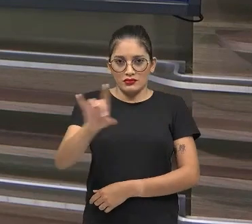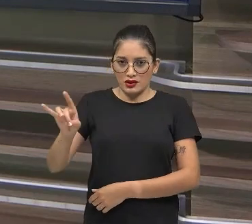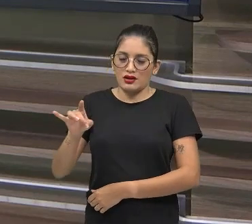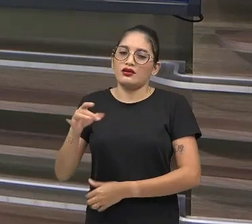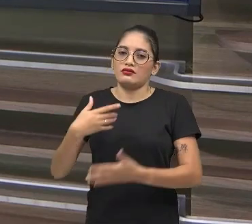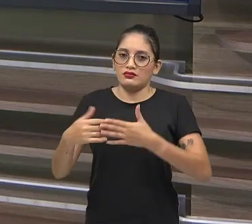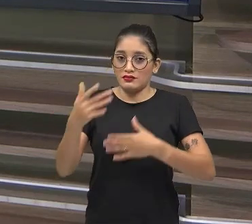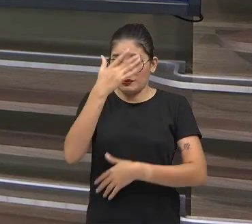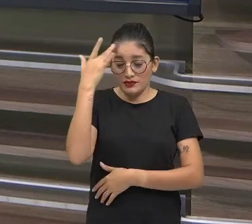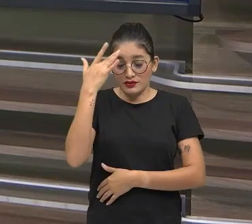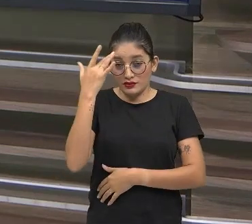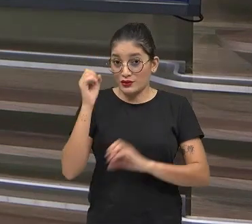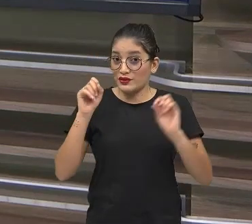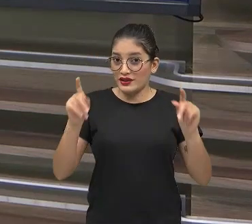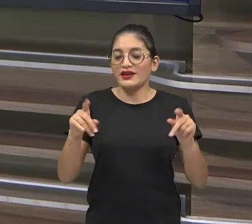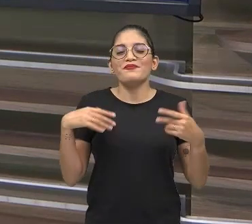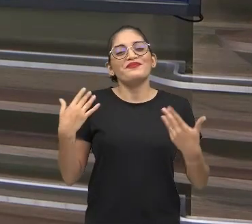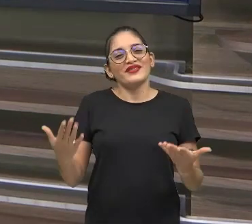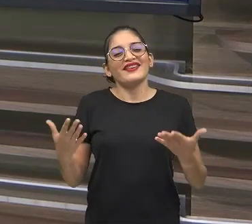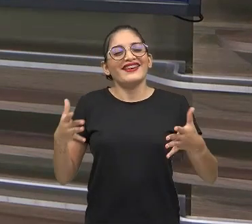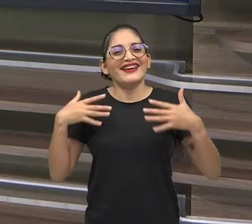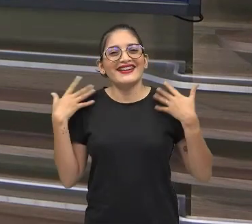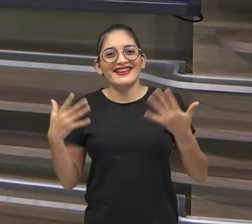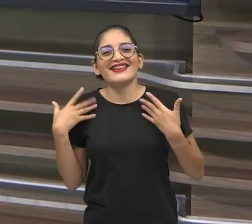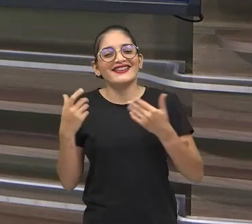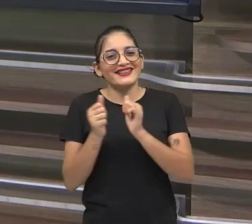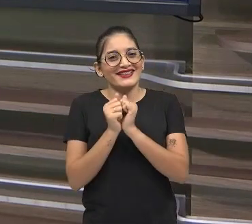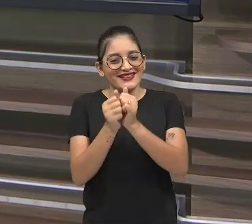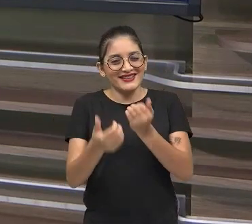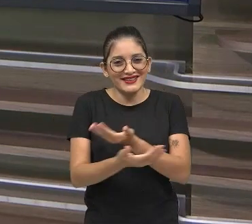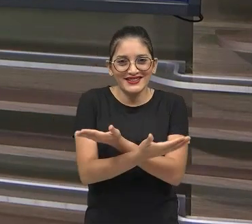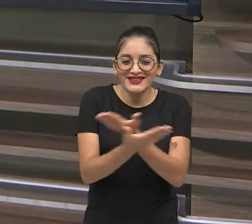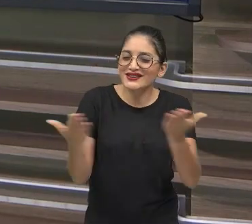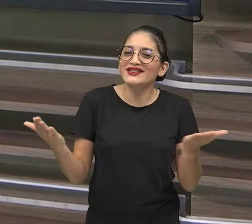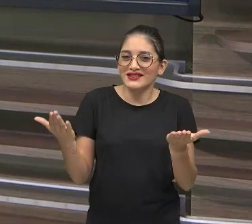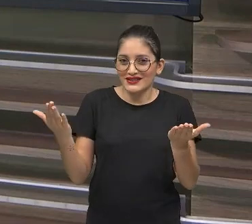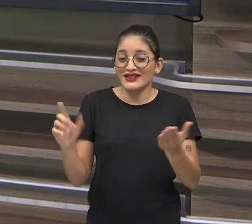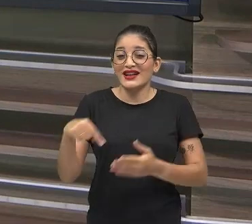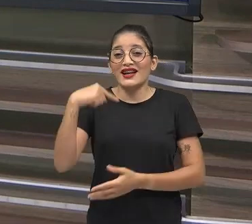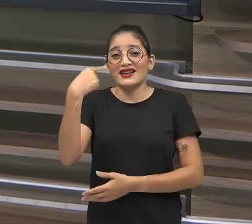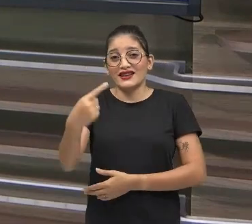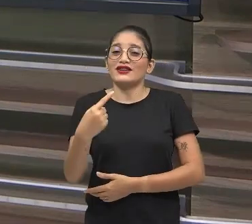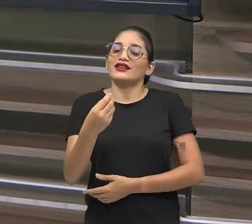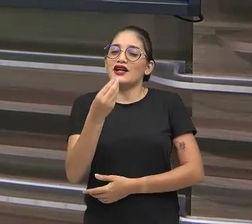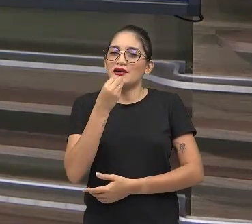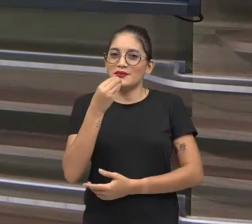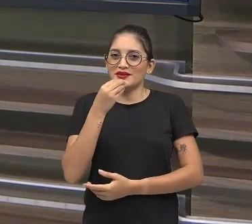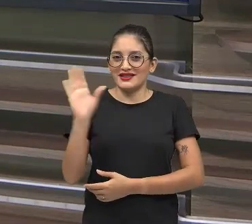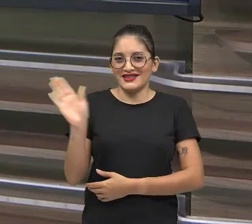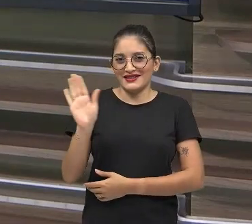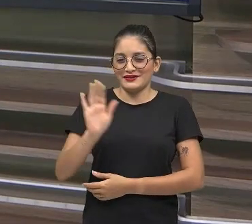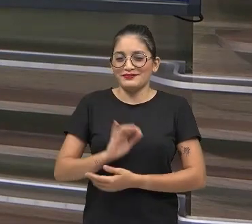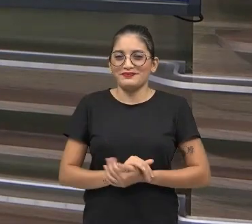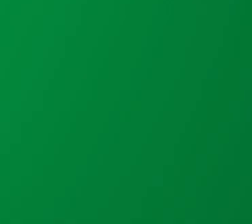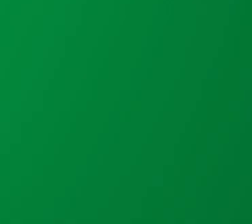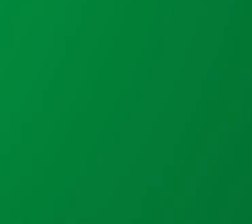Ok, 8º ano? Foi uma alegria ter estado com vocês, pessoal. Até a nossa próxima aula.